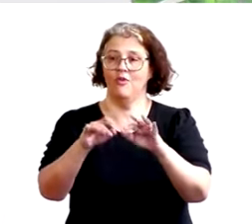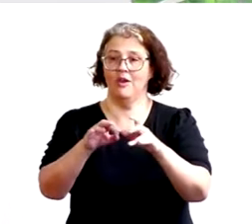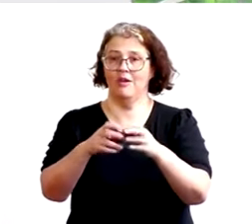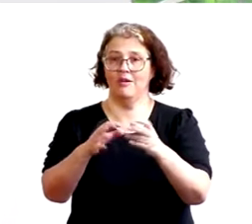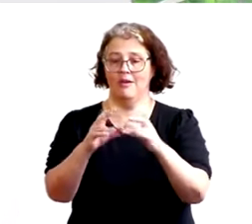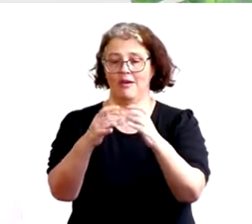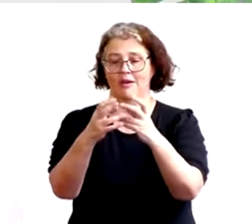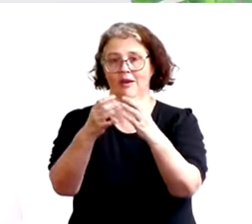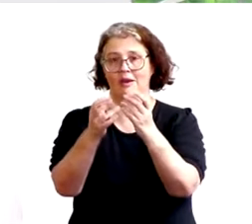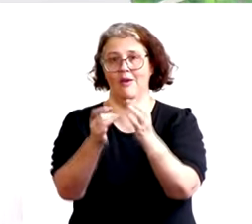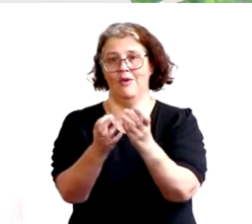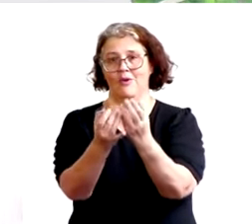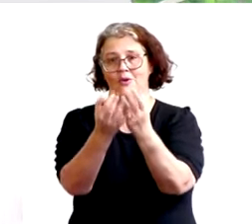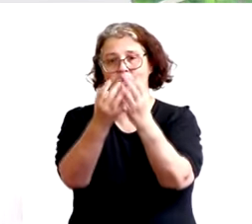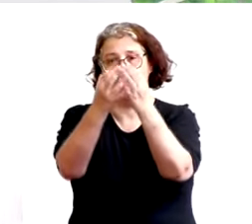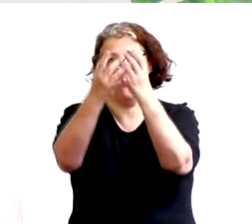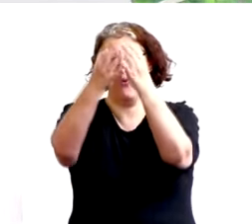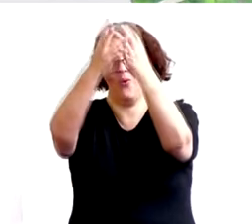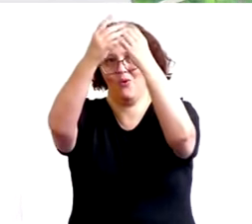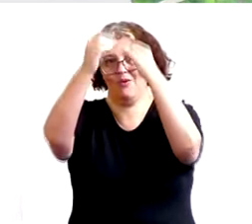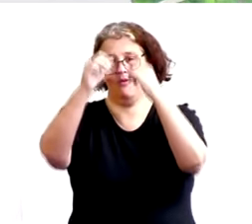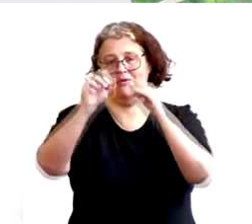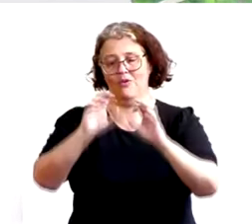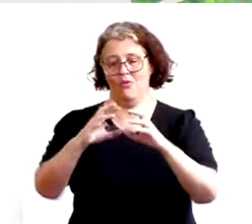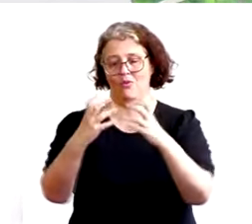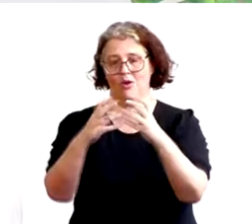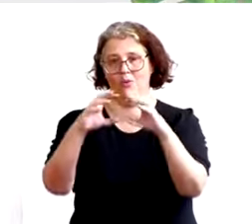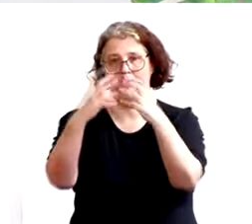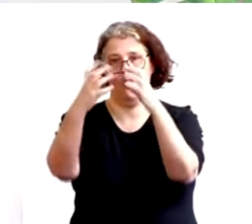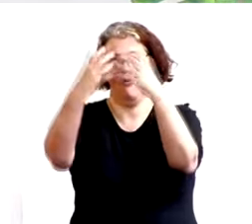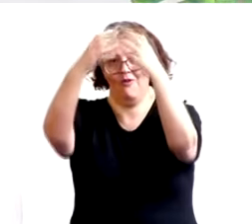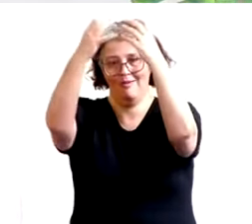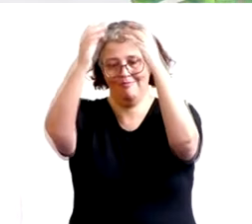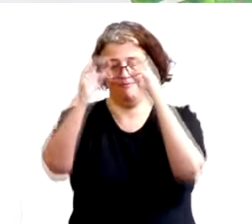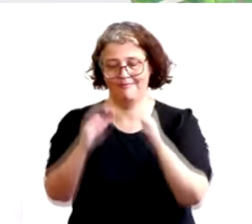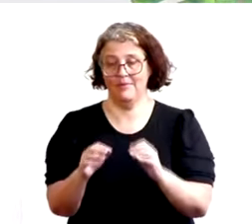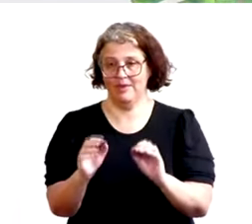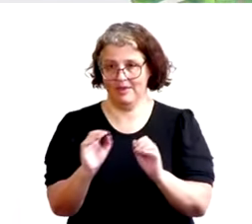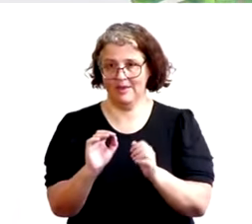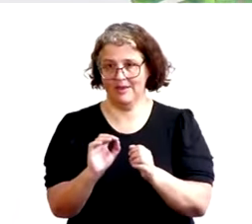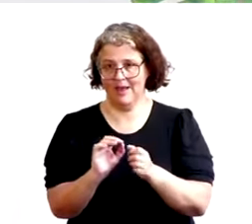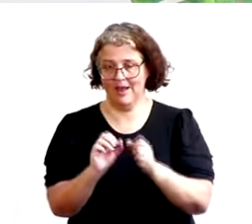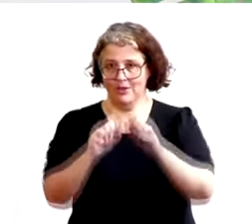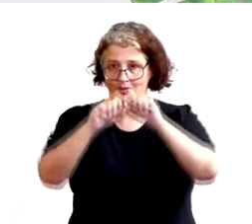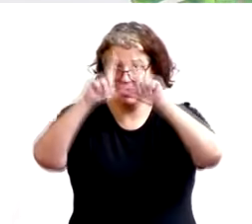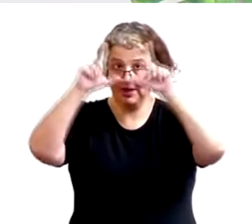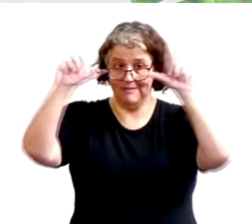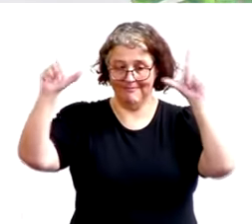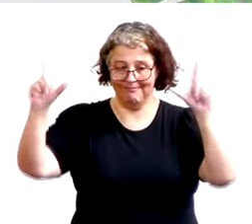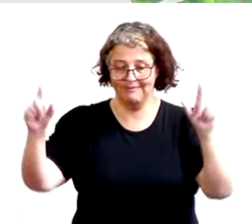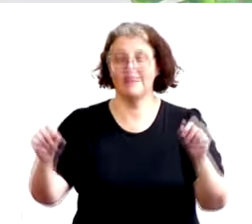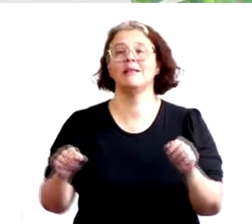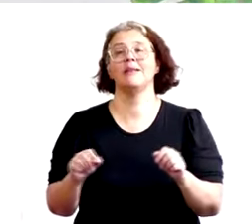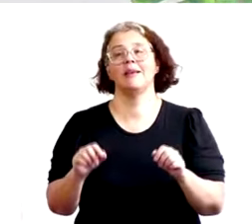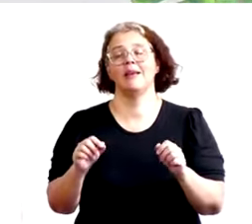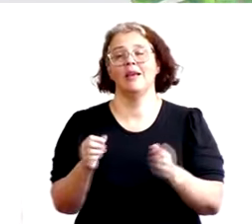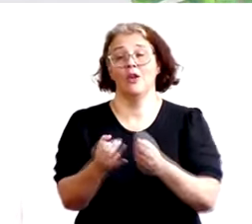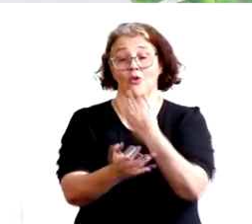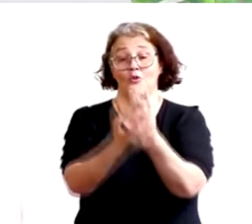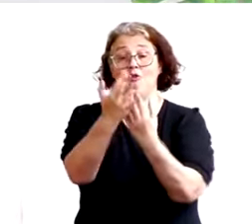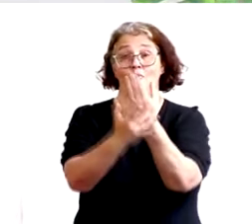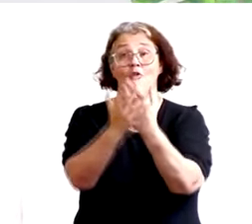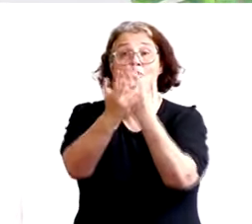Coluna de Fogo para conduzir o povo no Deserto em direção à Terra Prometida